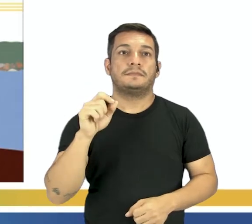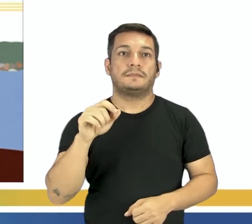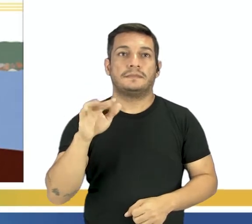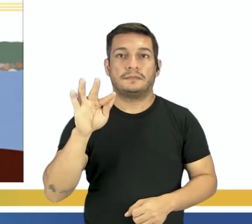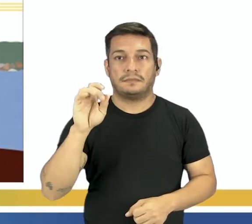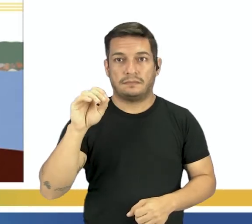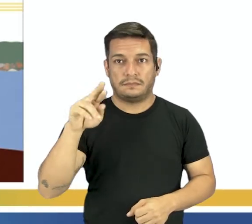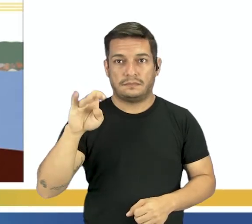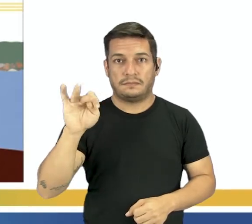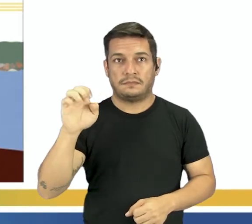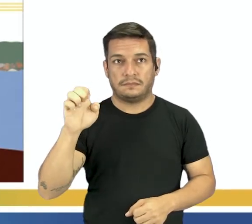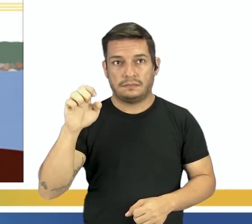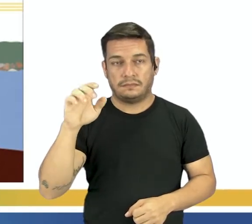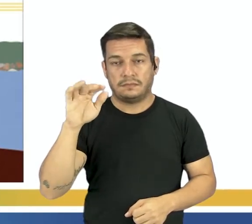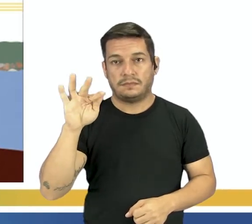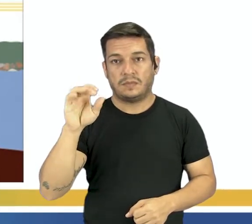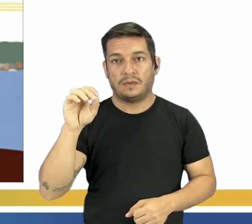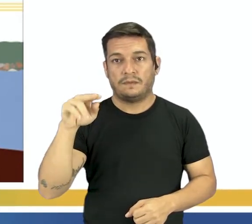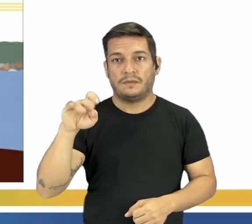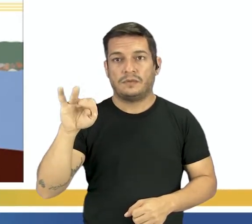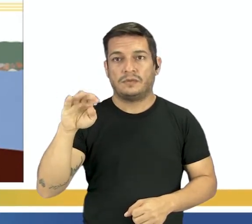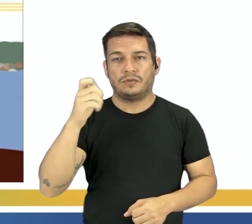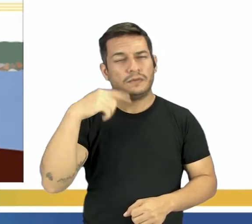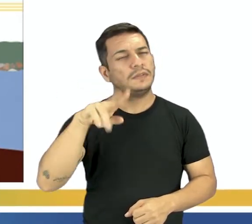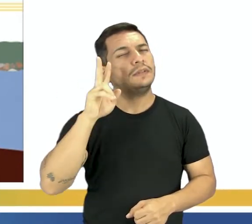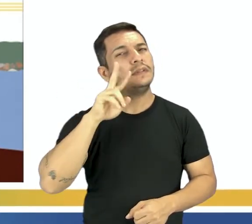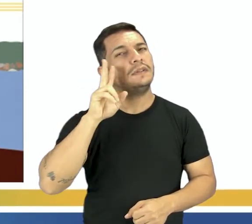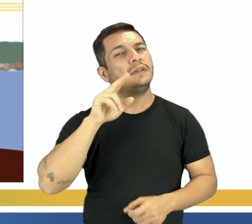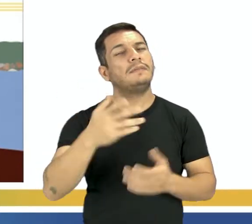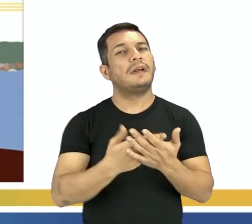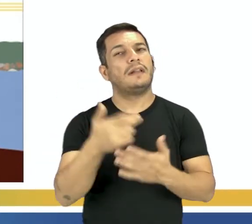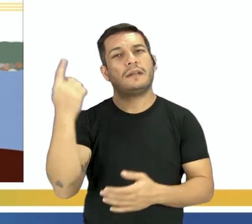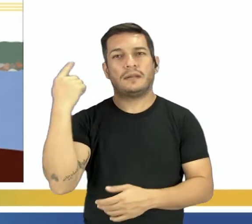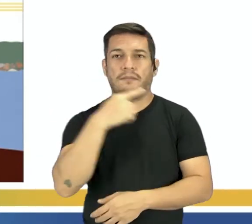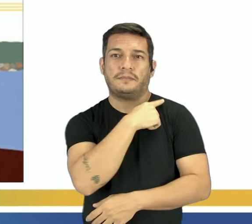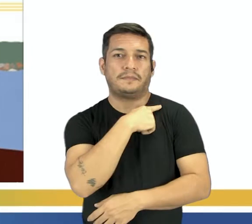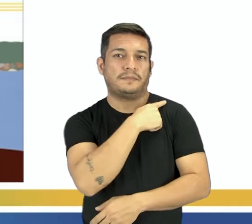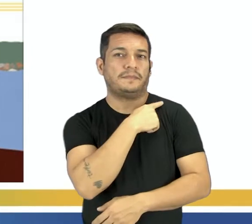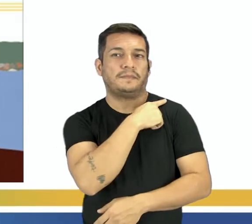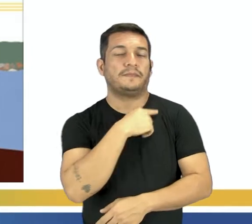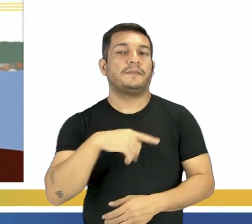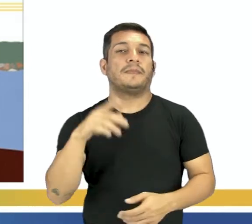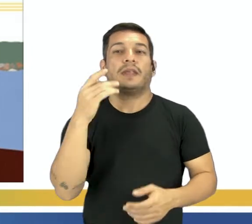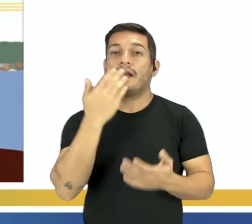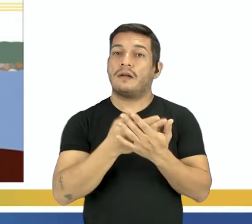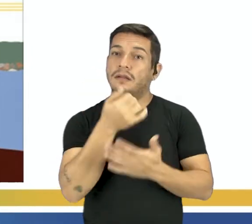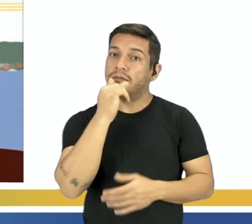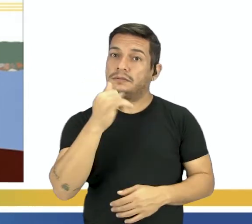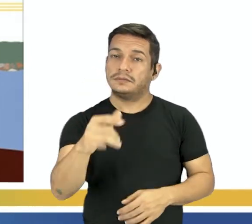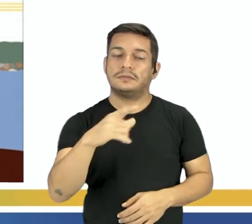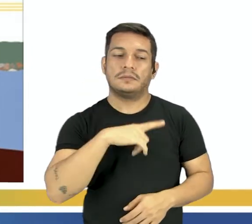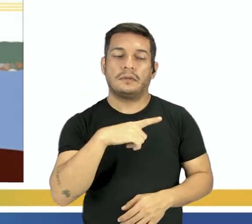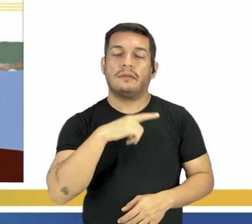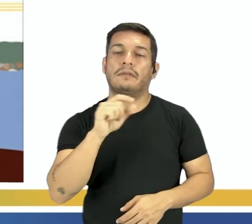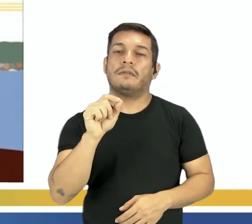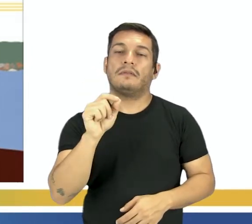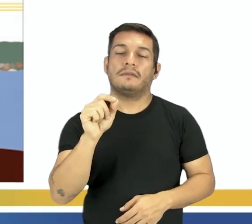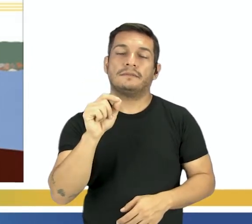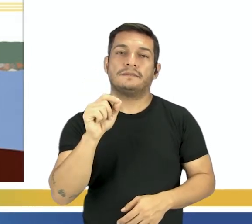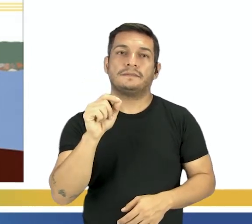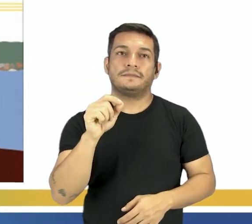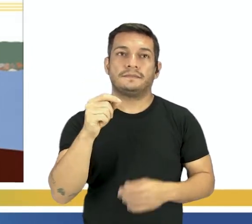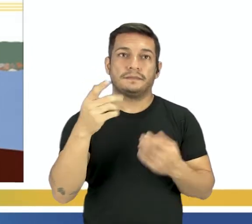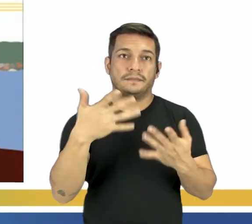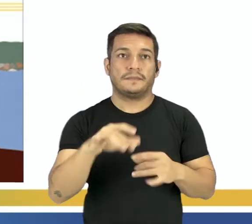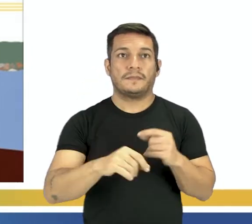de energia, ó. Aí não sei se vocês lembram aí das aulas do primeiro ano, aula de energia, mas quando a gente tem quando